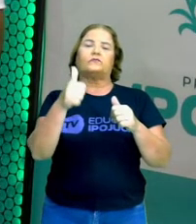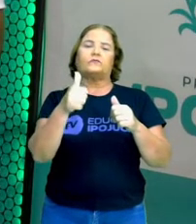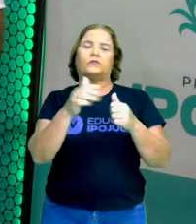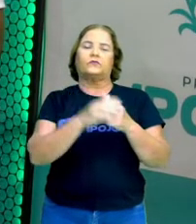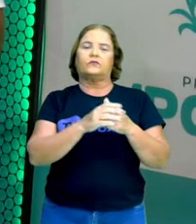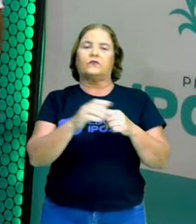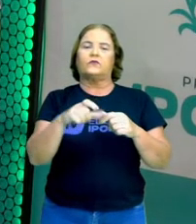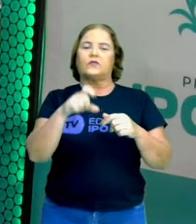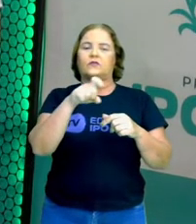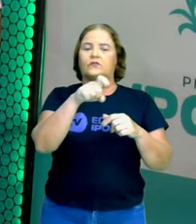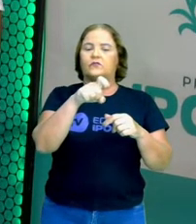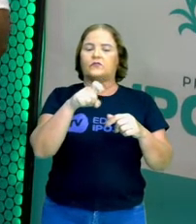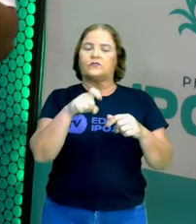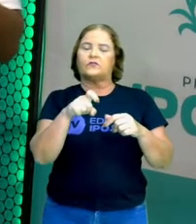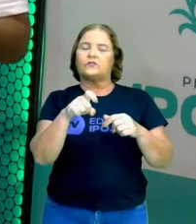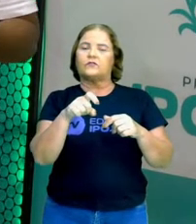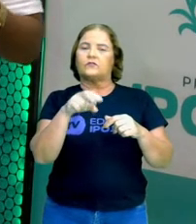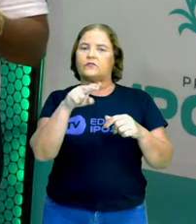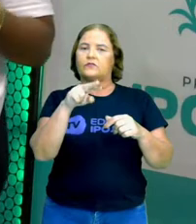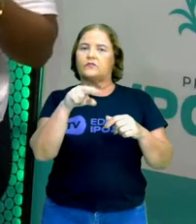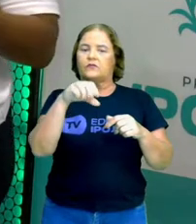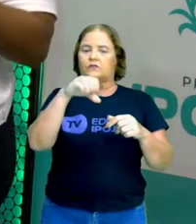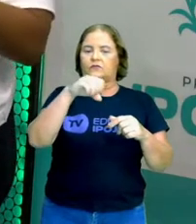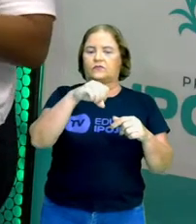x é igual a